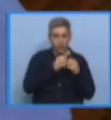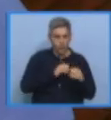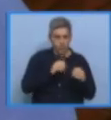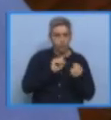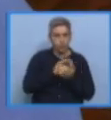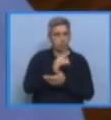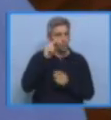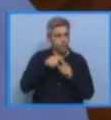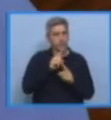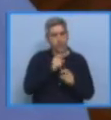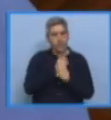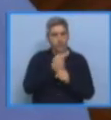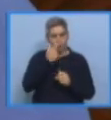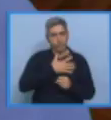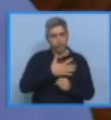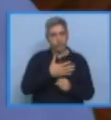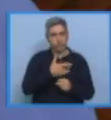jornalista existe para